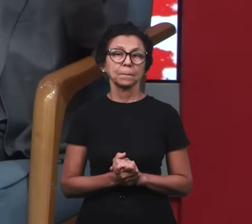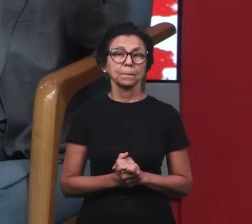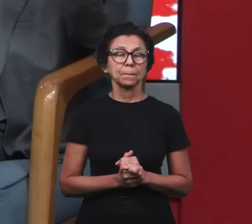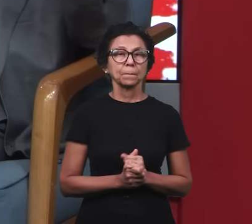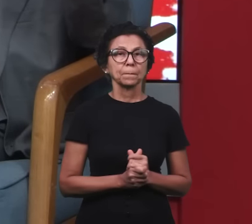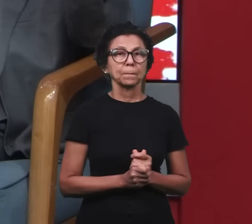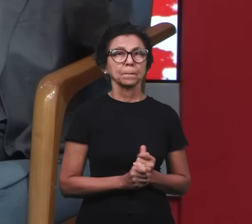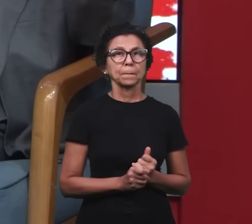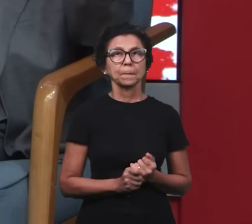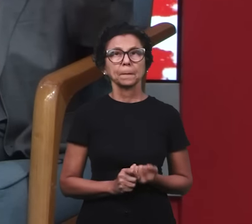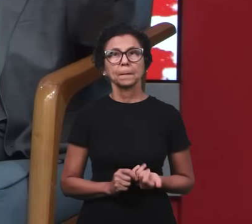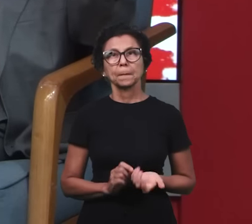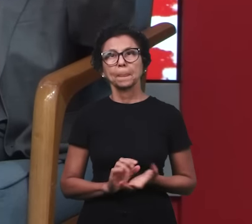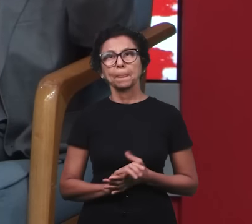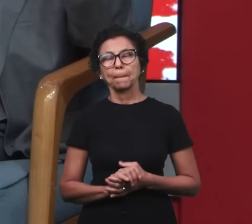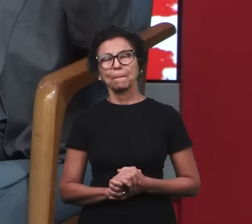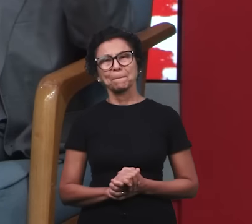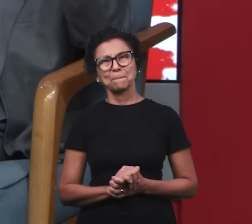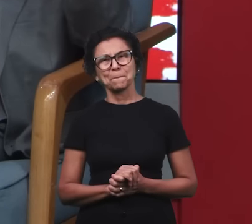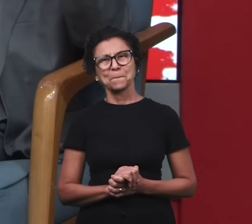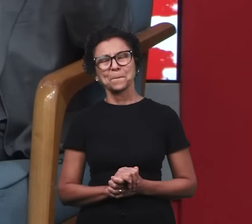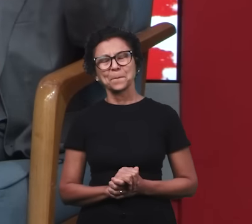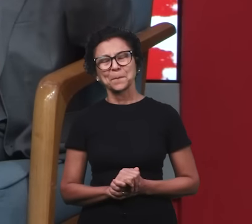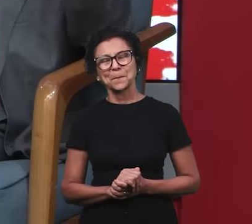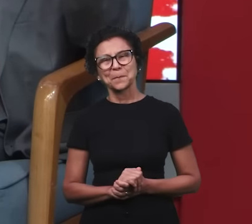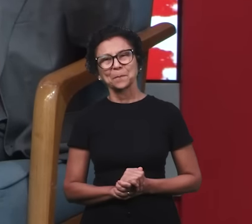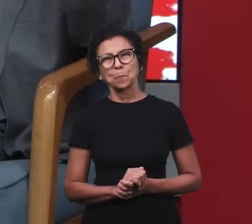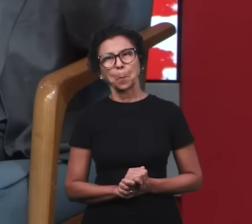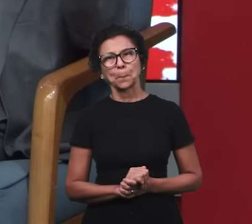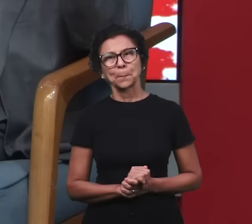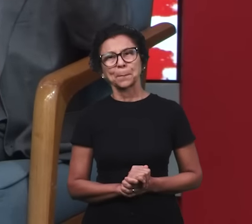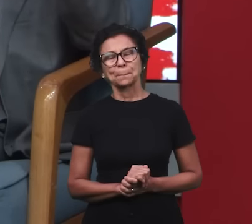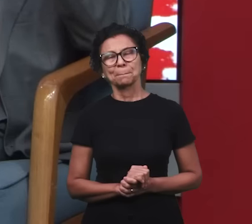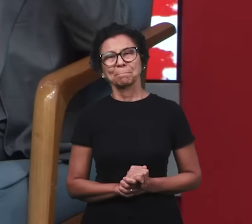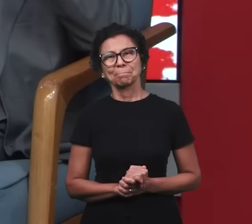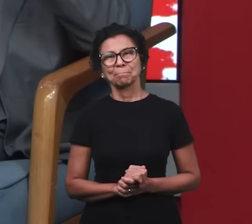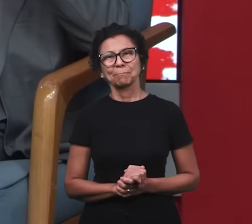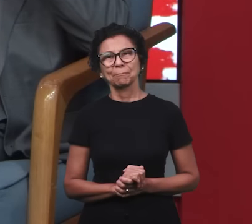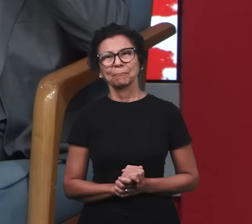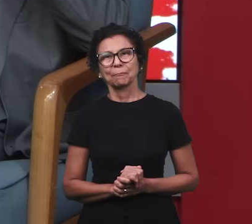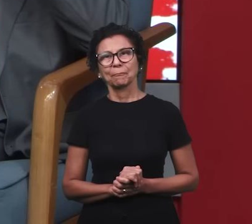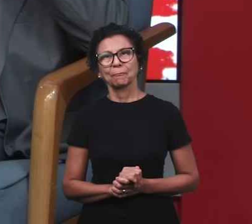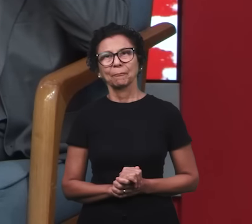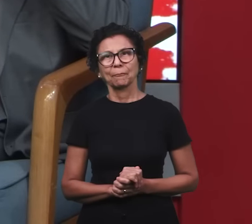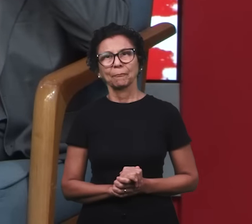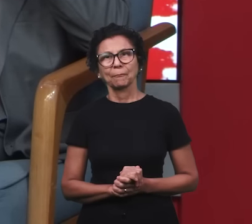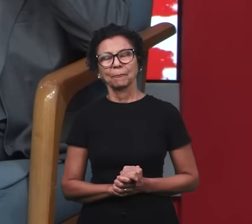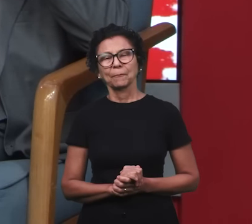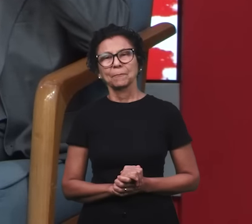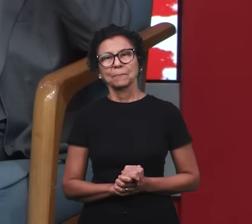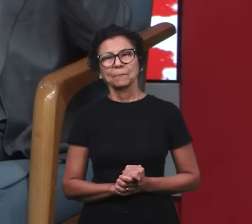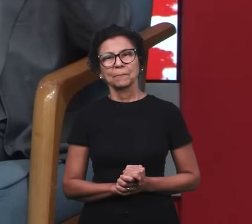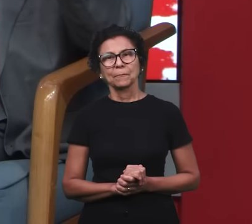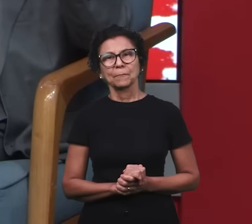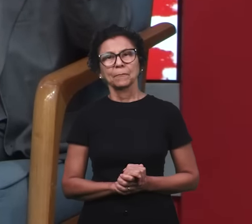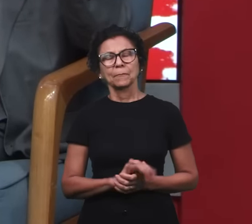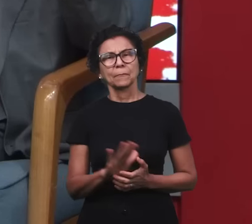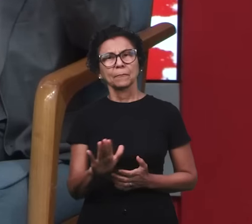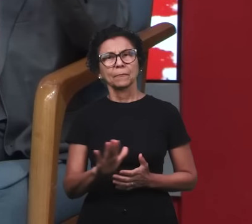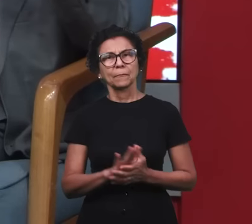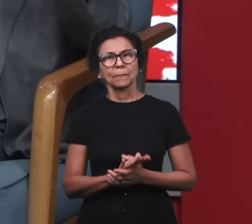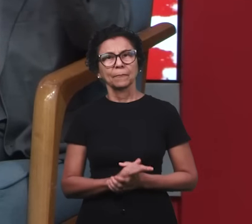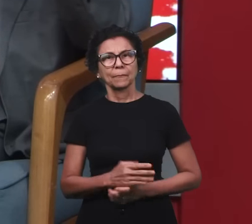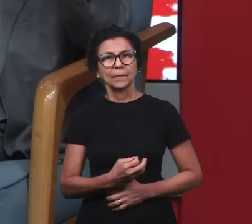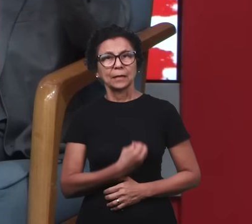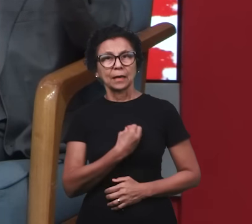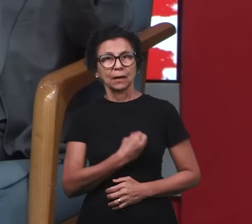está no sangue. Não tem esse texto lá no Velho Testamento? Depois alguém pode colocar, até ver isso aí direitinho. Porque o segredo da vida está